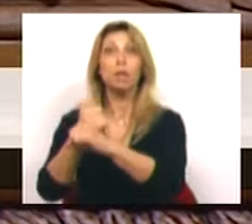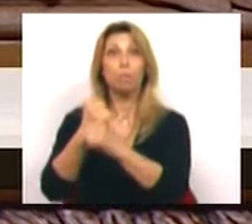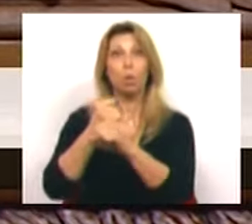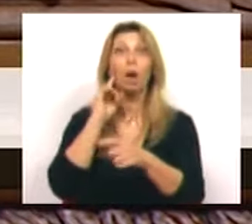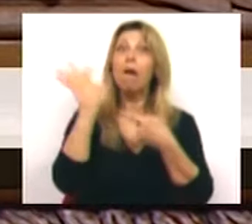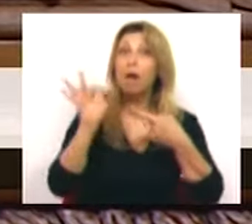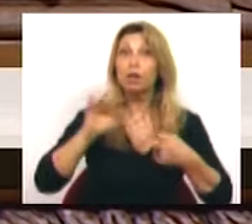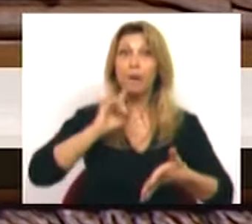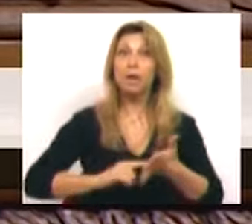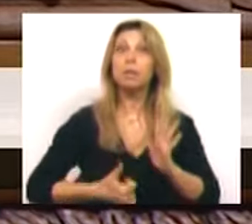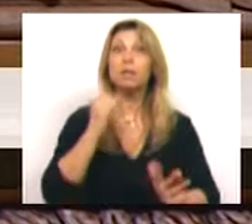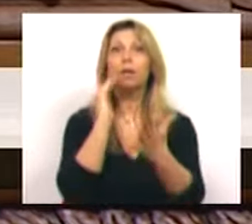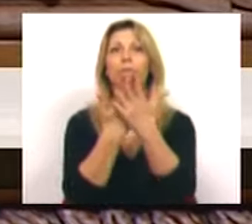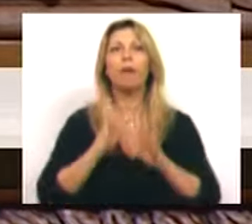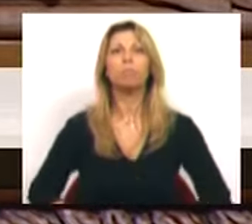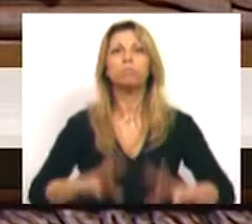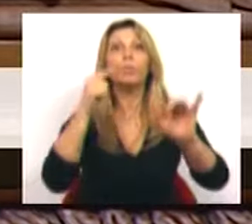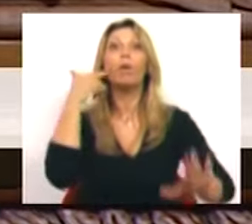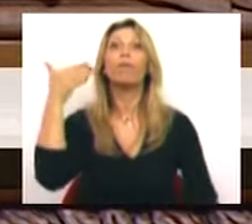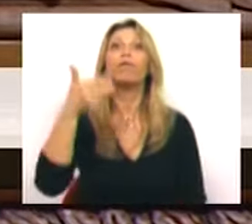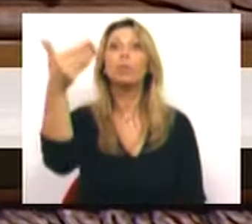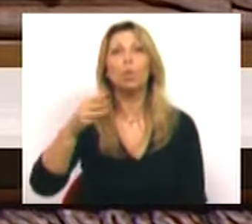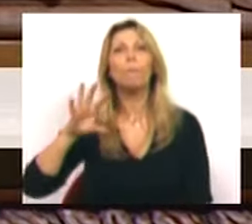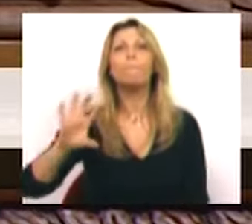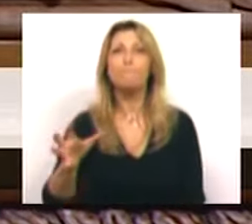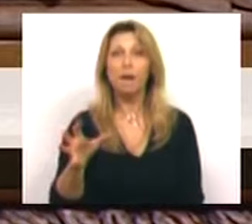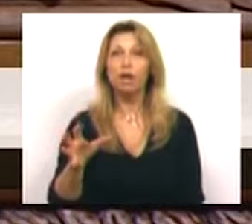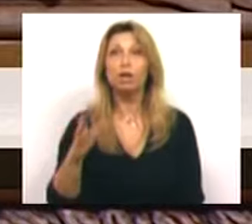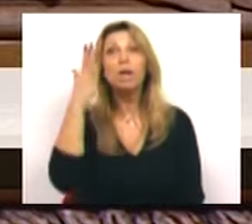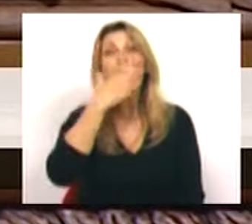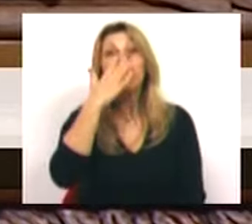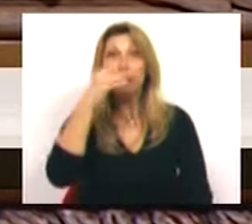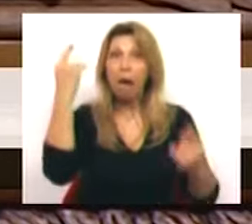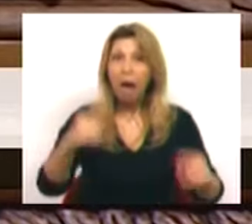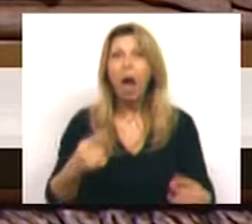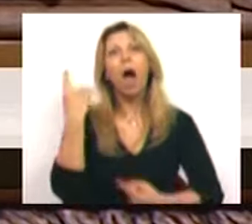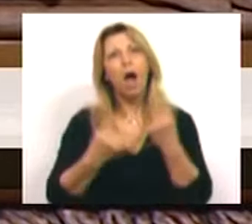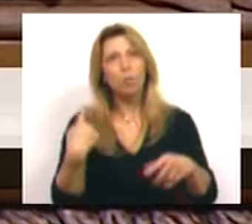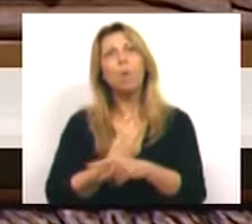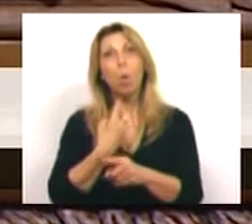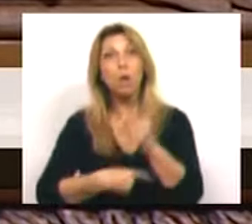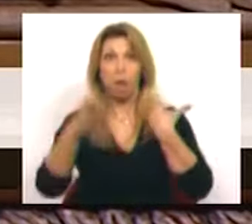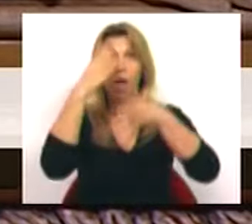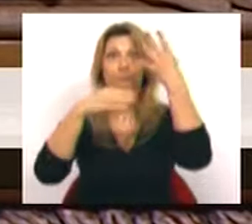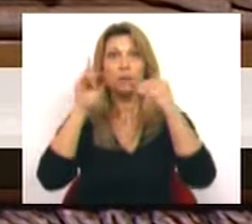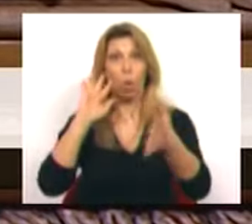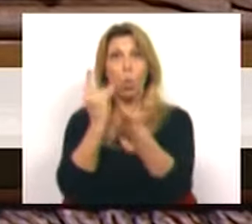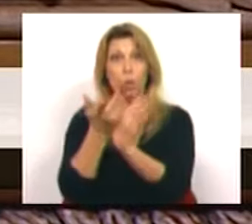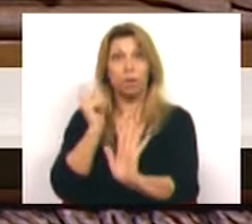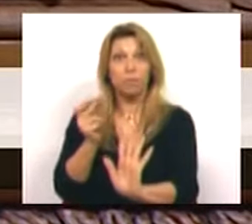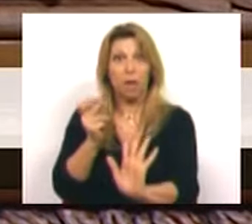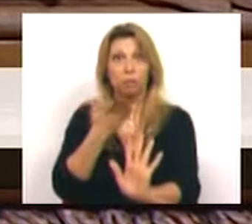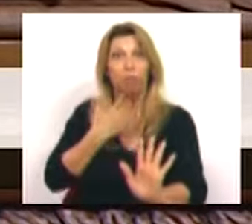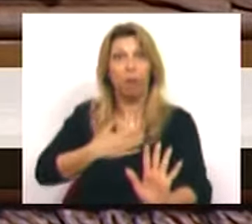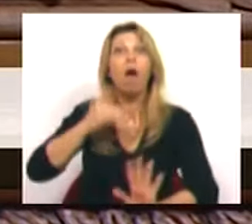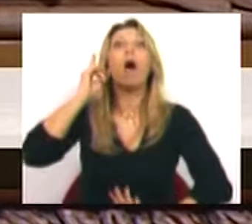essencial para o desenvolvimento e o futuro do país. Se há lição que se tira dos últimos anos, é de que a